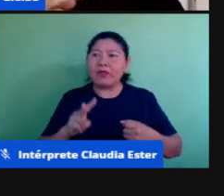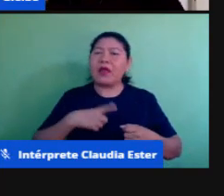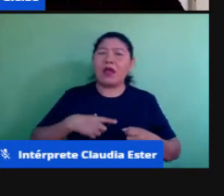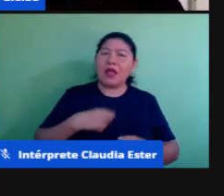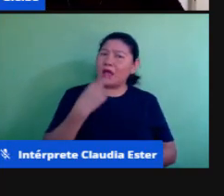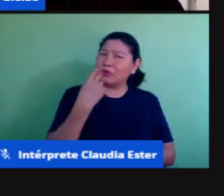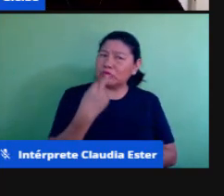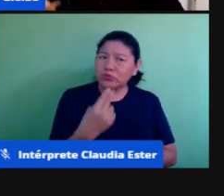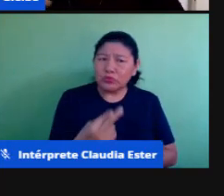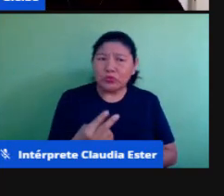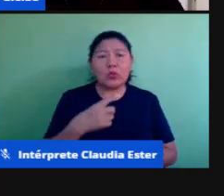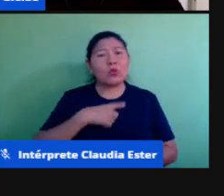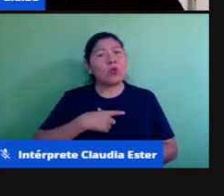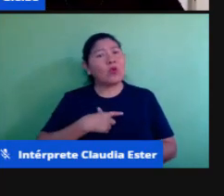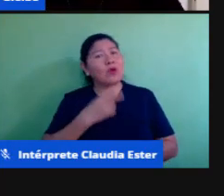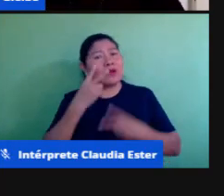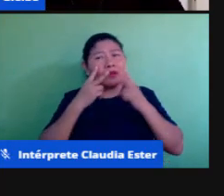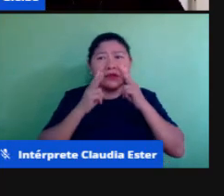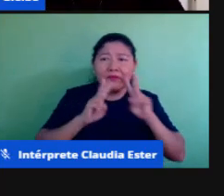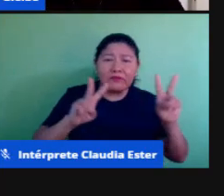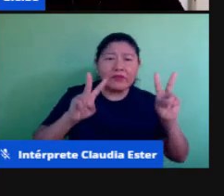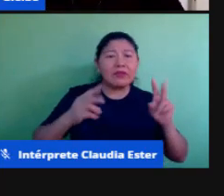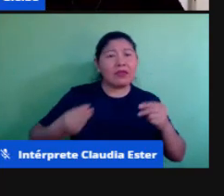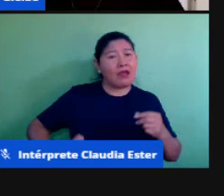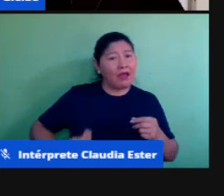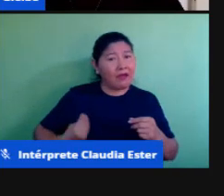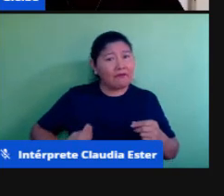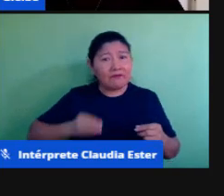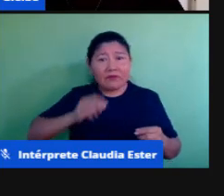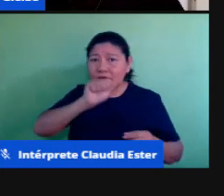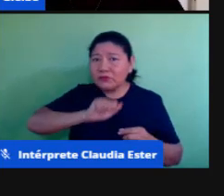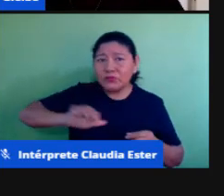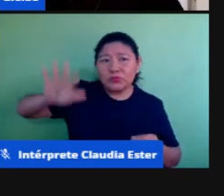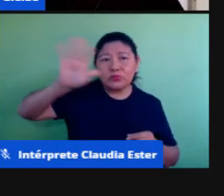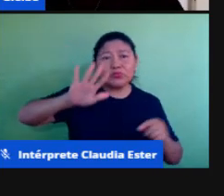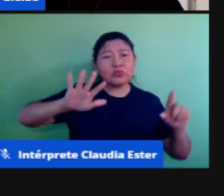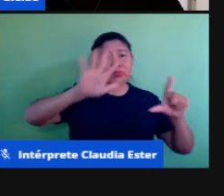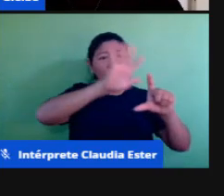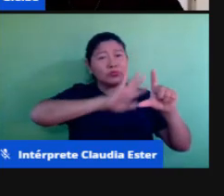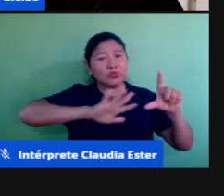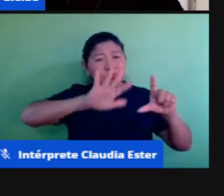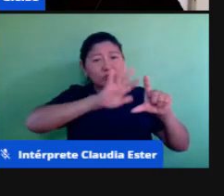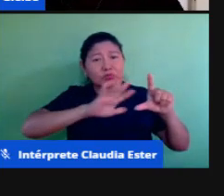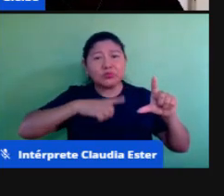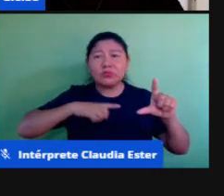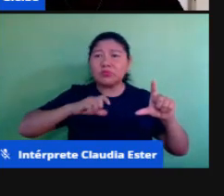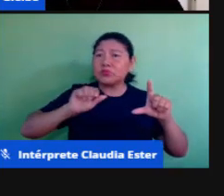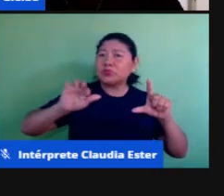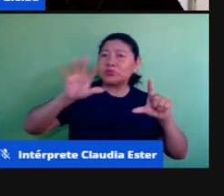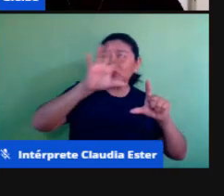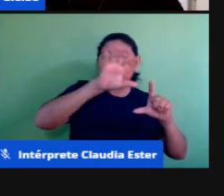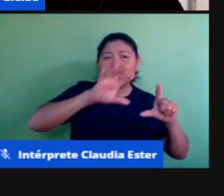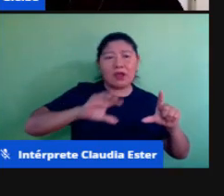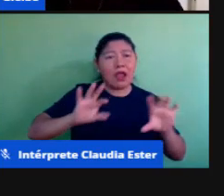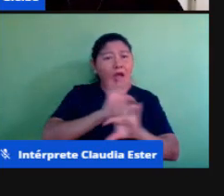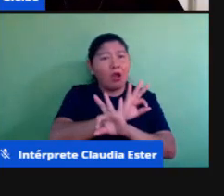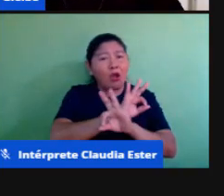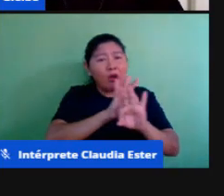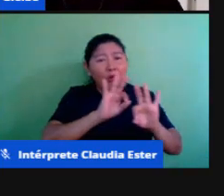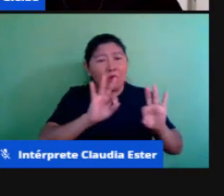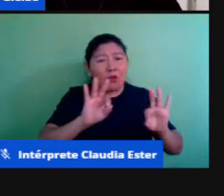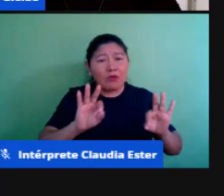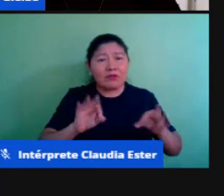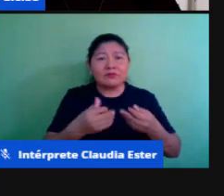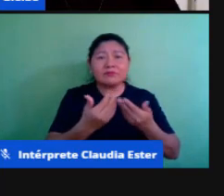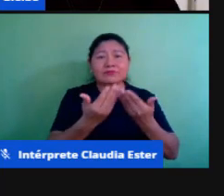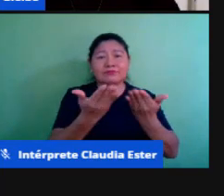com personagens, com músicas, e a gente torna o nosso dia até mais feliz, tá? Então eu deixo